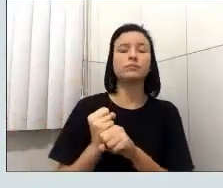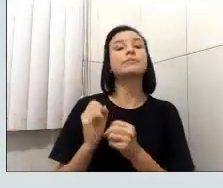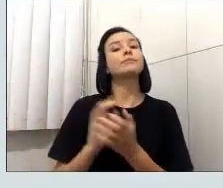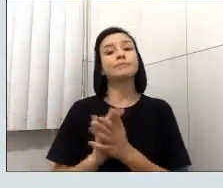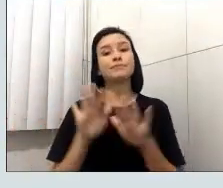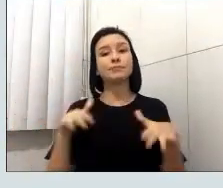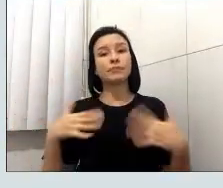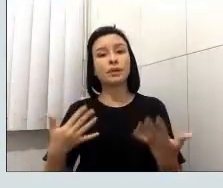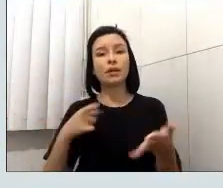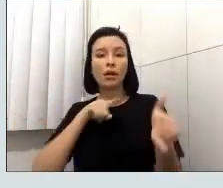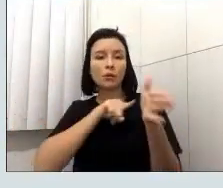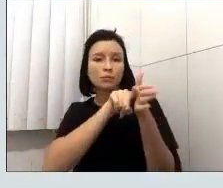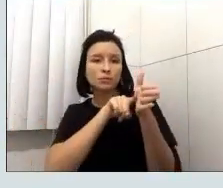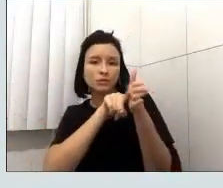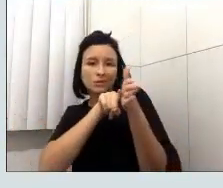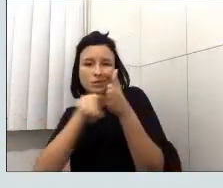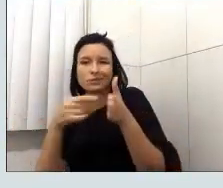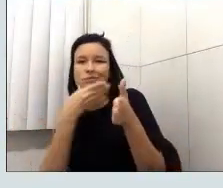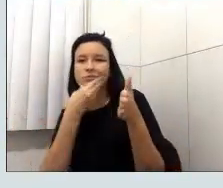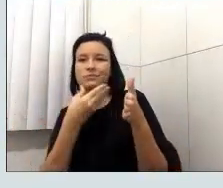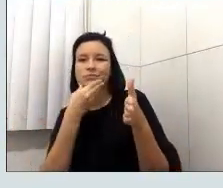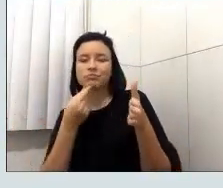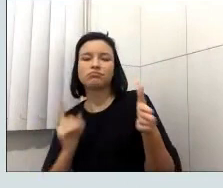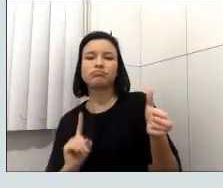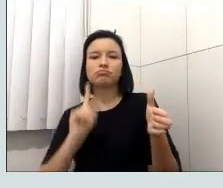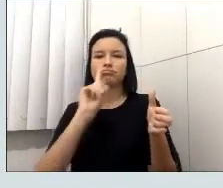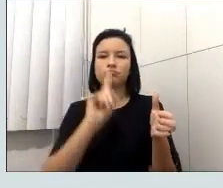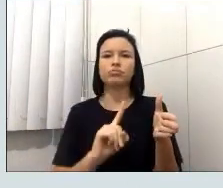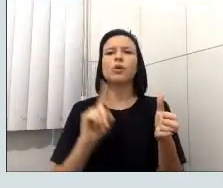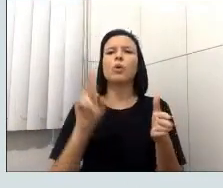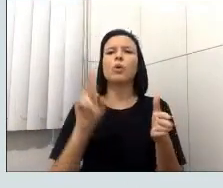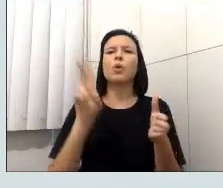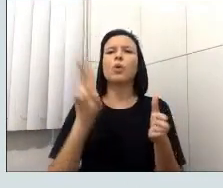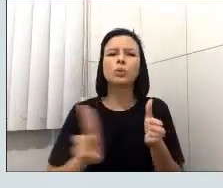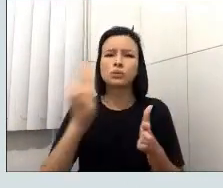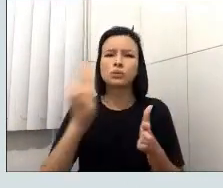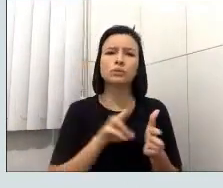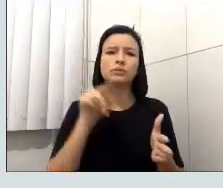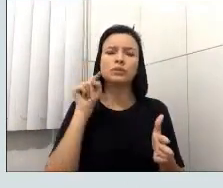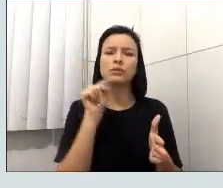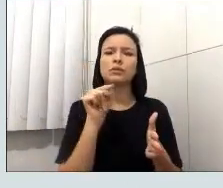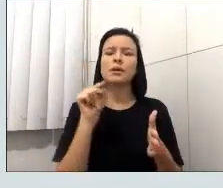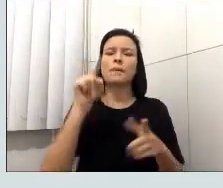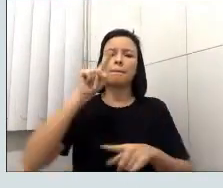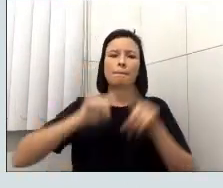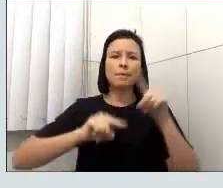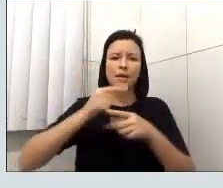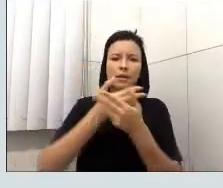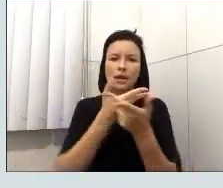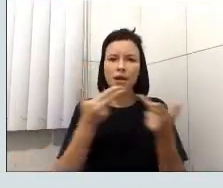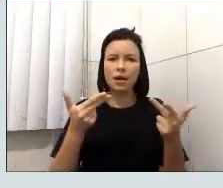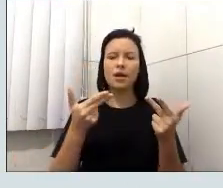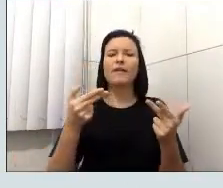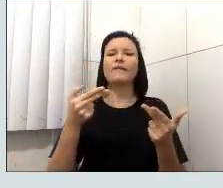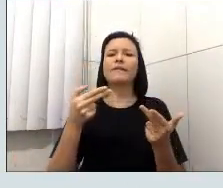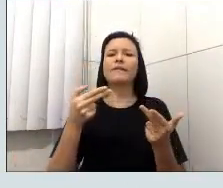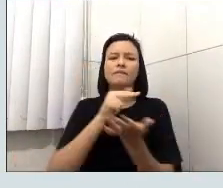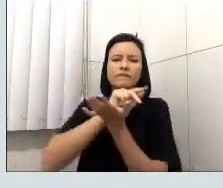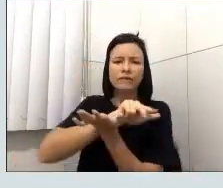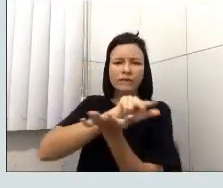os pesquisadores vão percebendo que eles também utilizavam materiais